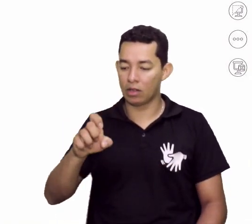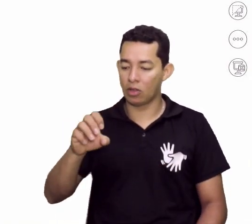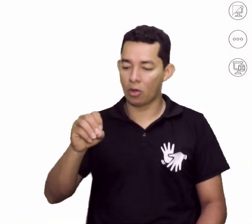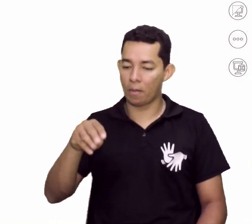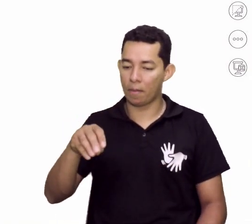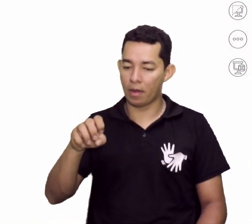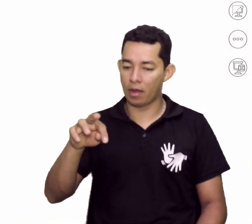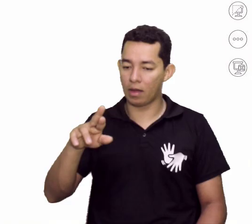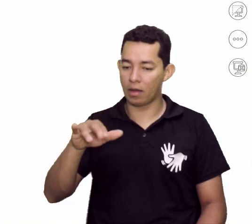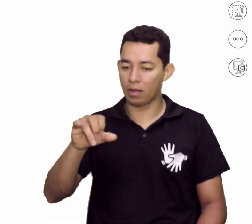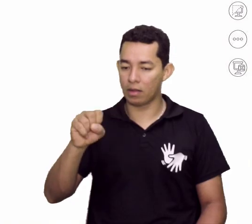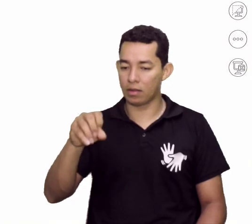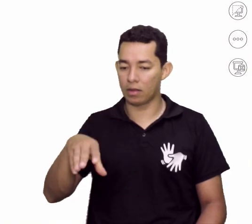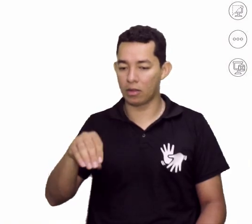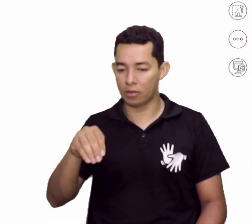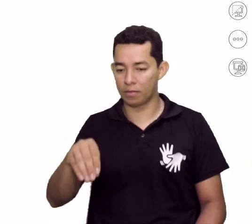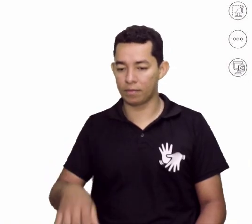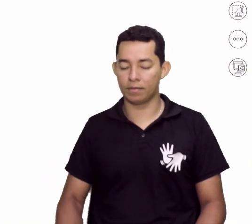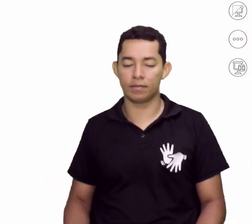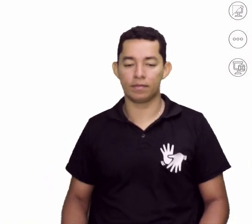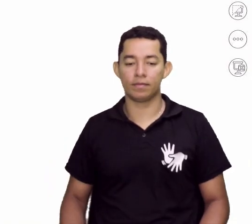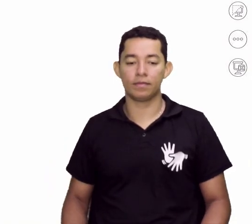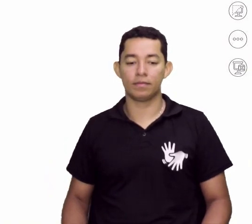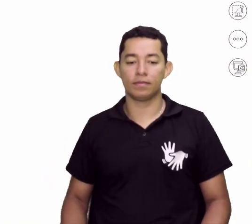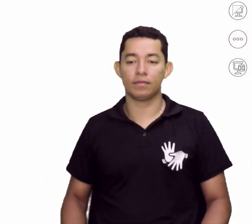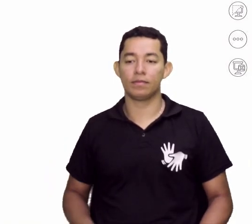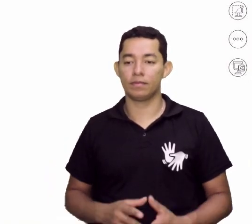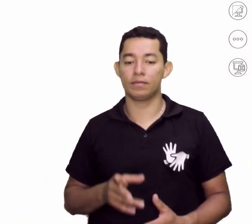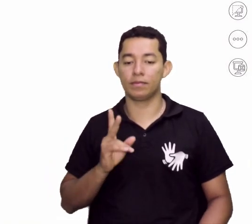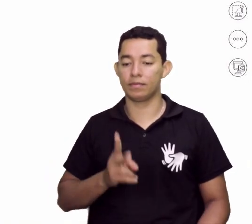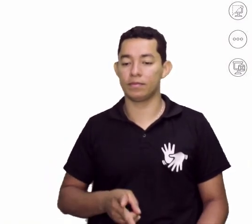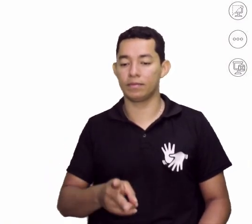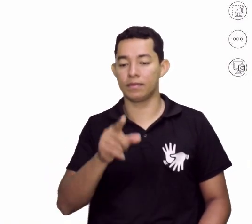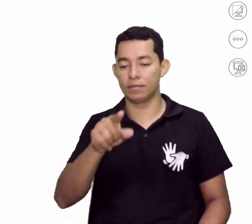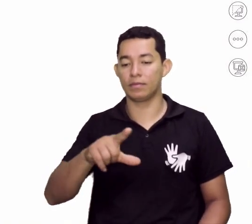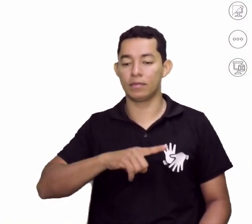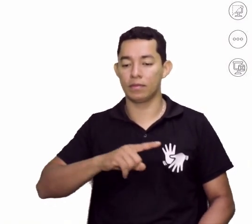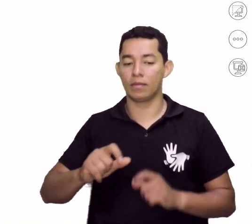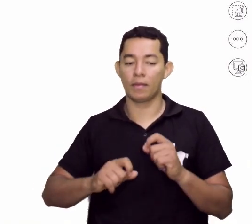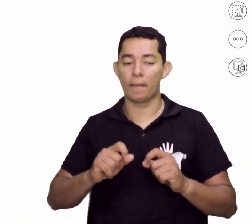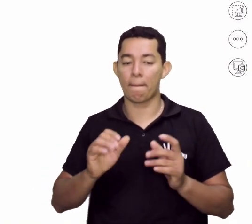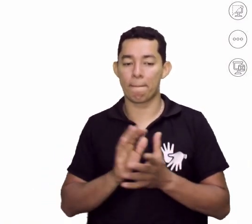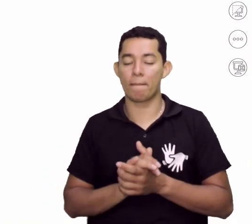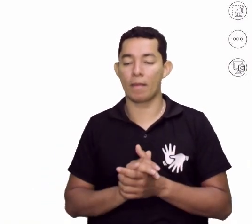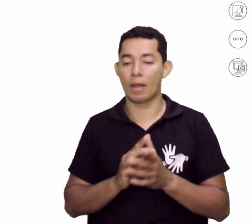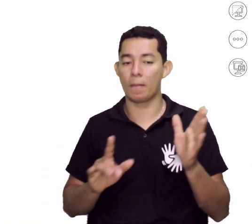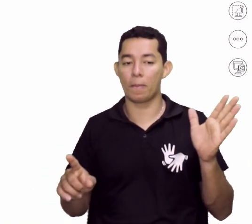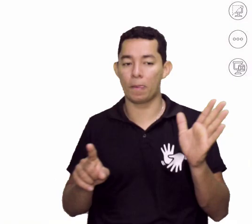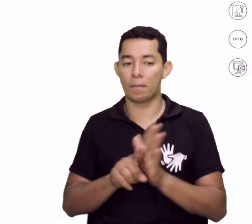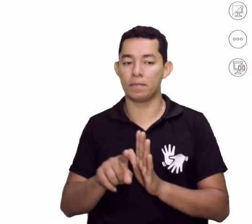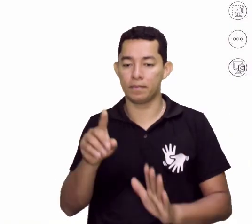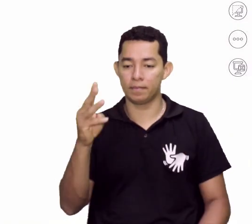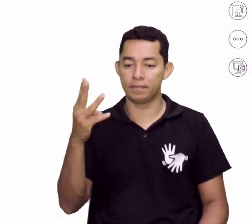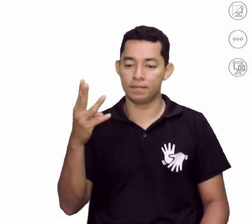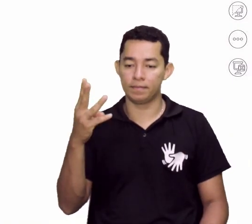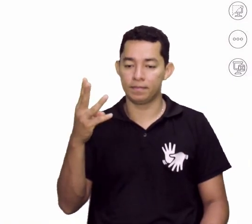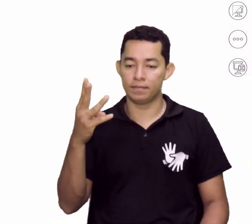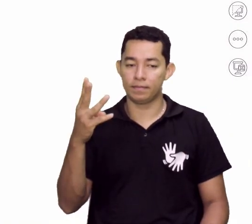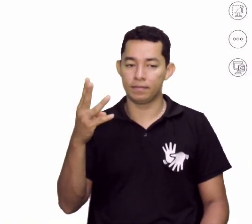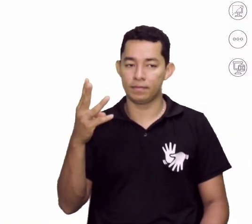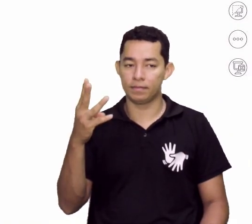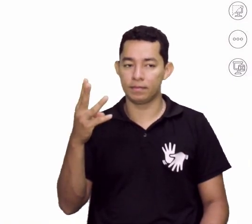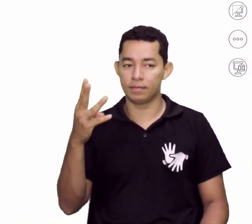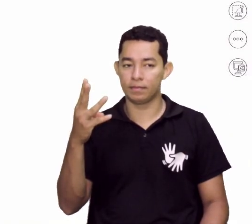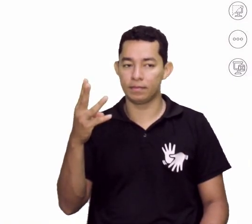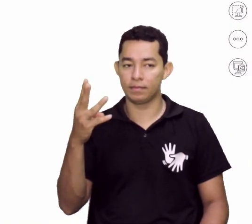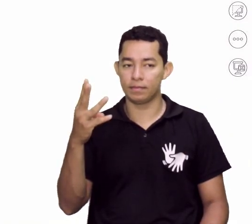geometrismo nas obras. Seguindo aqui, nós temos a questão de número 3, né?